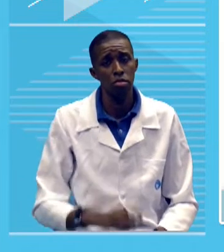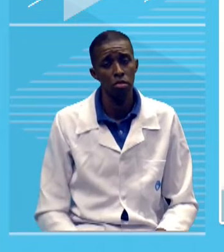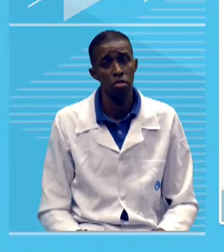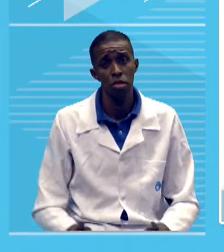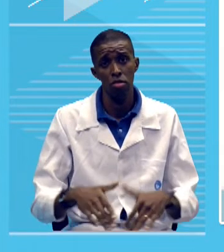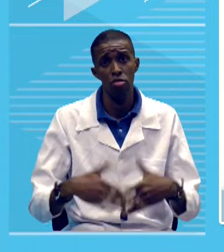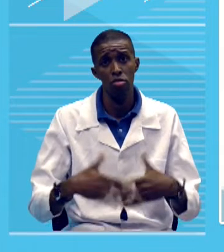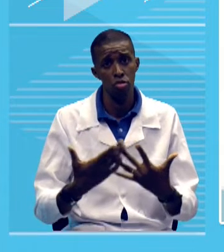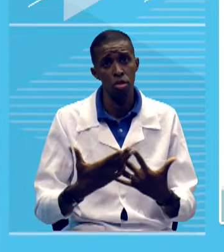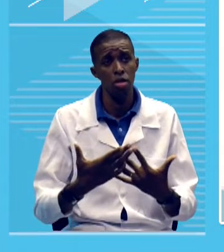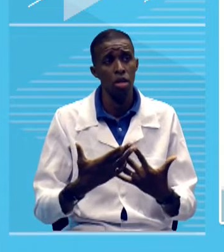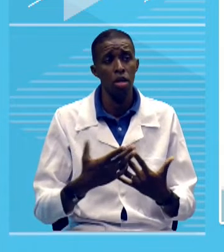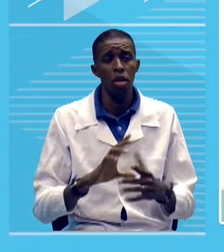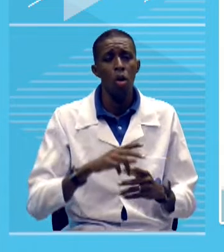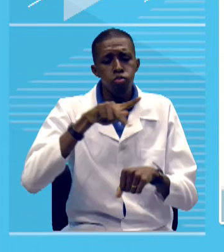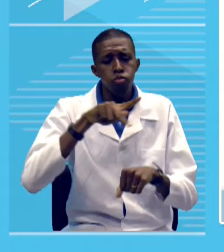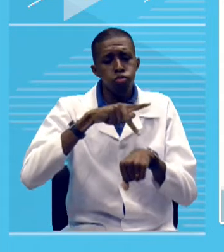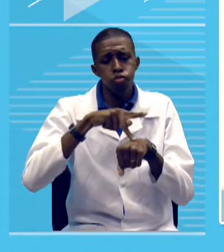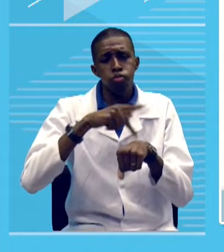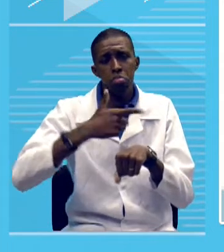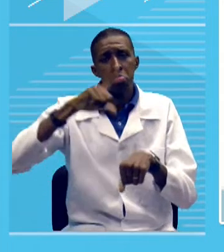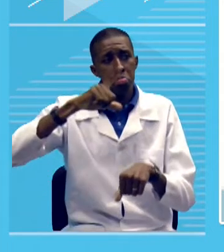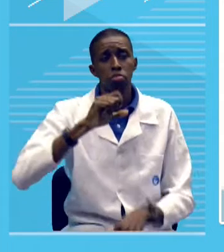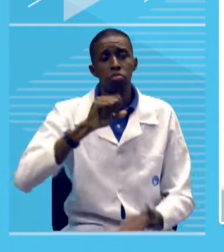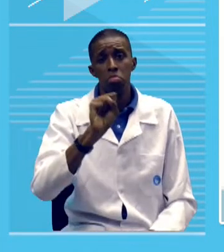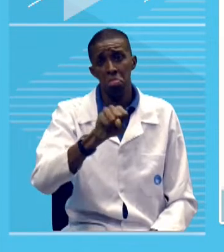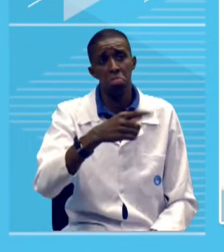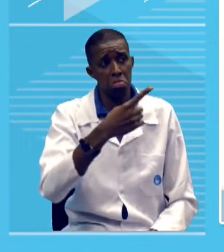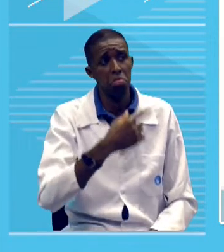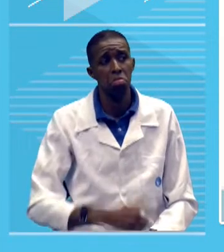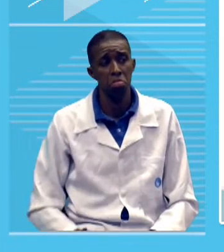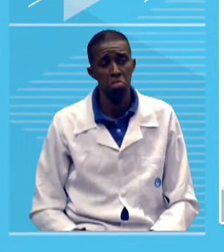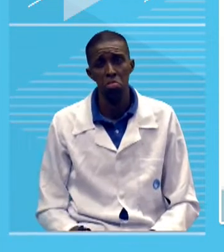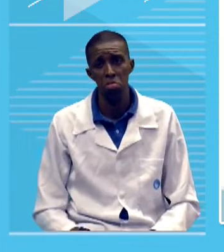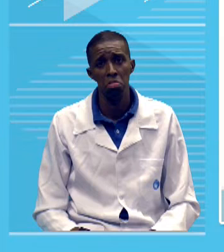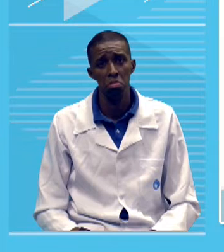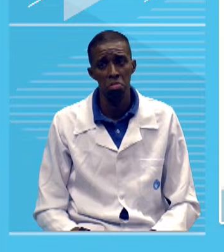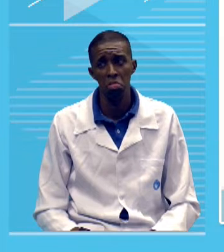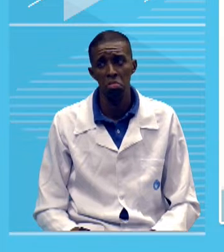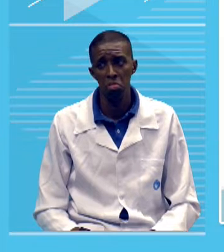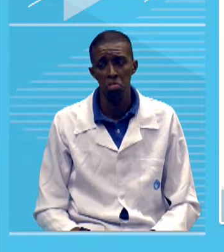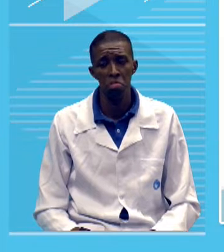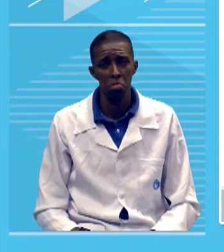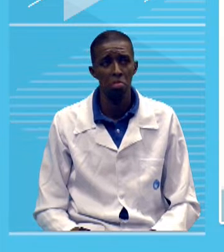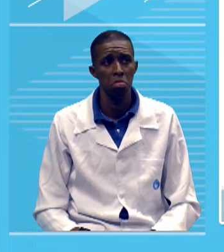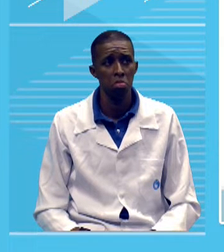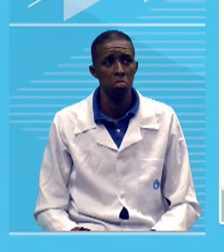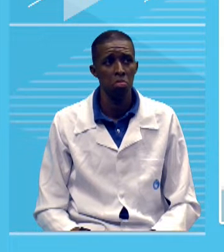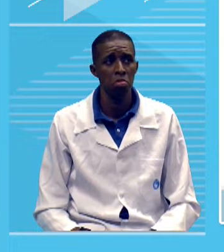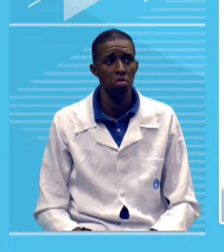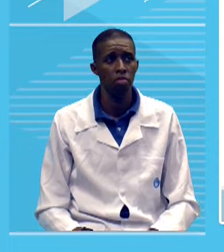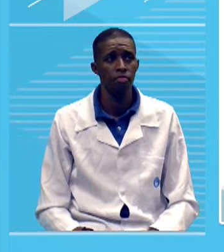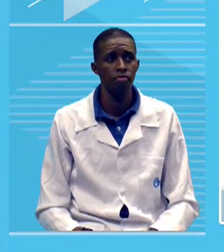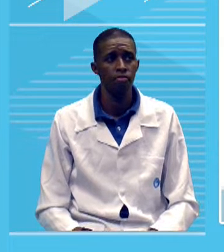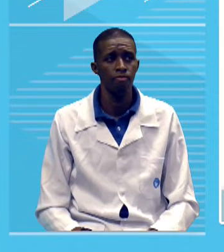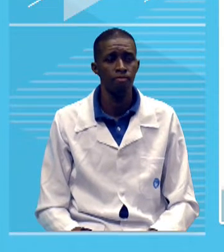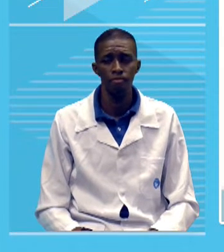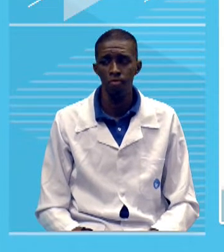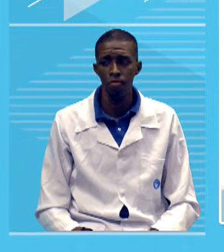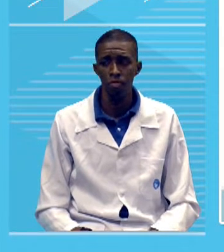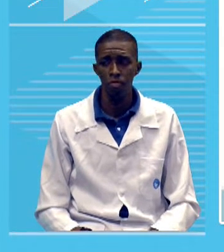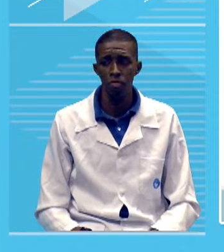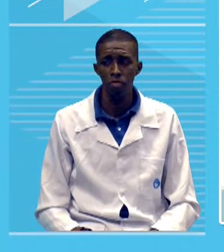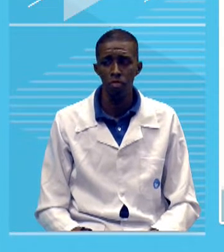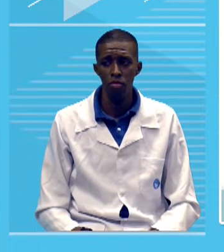viu tô falando das Nações Unidas show E aí esse exemplo aqui triste né